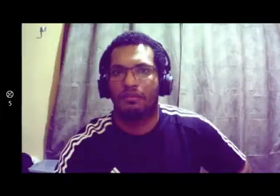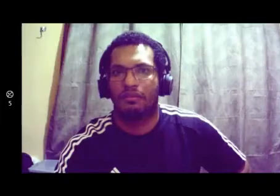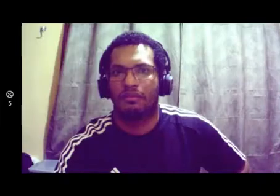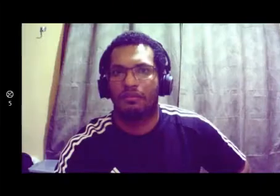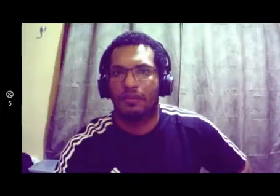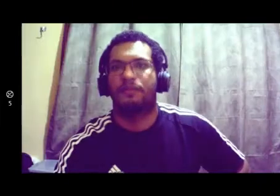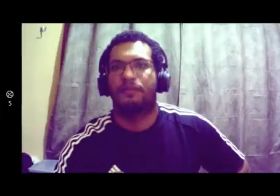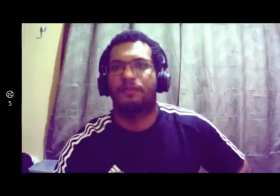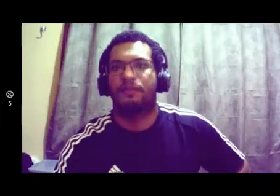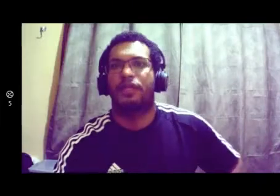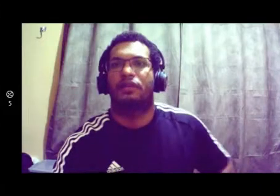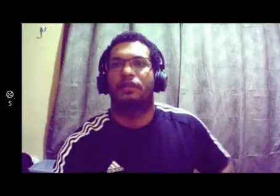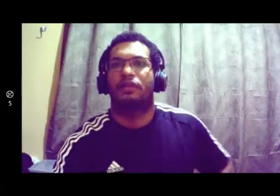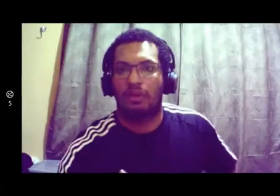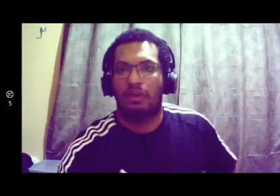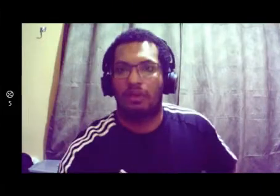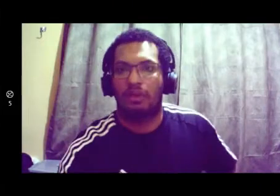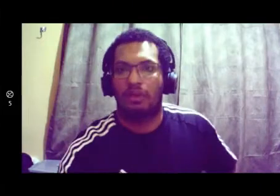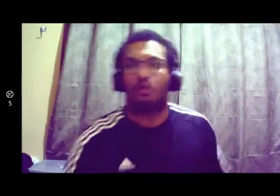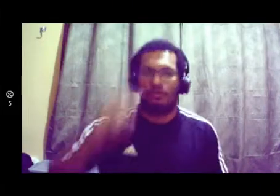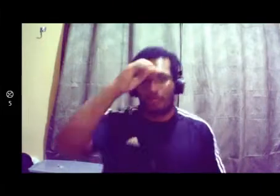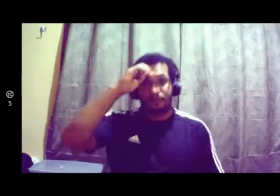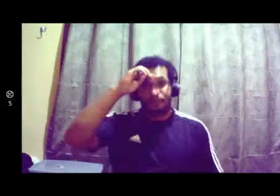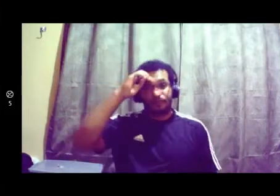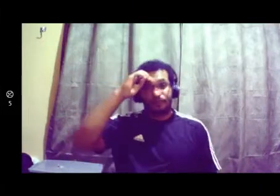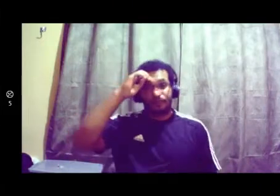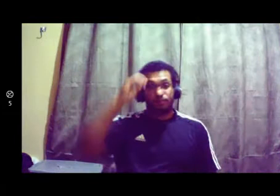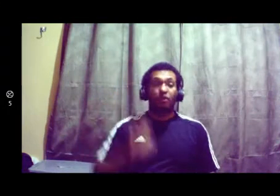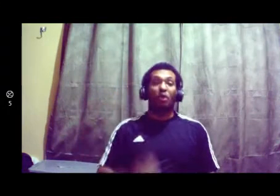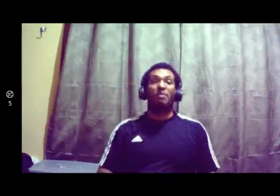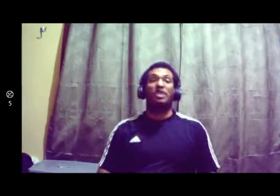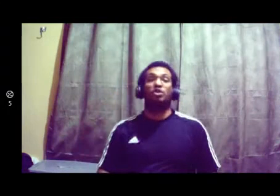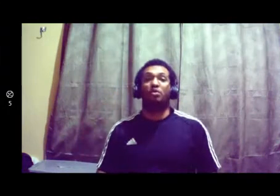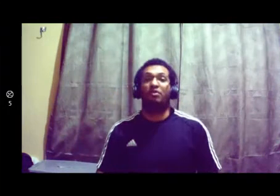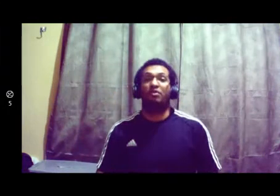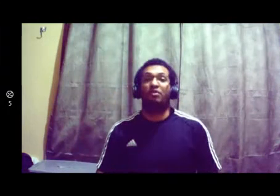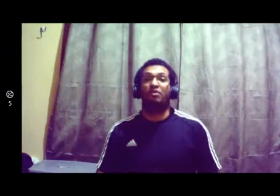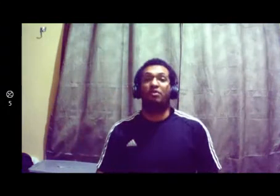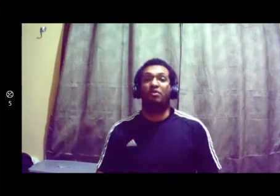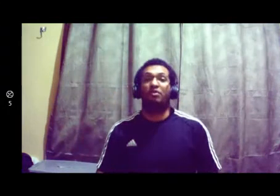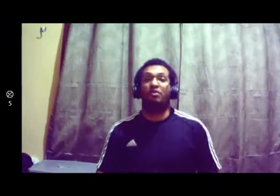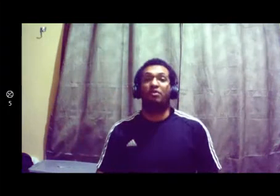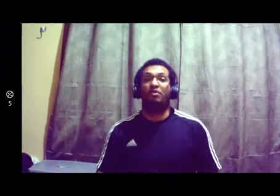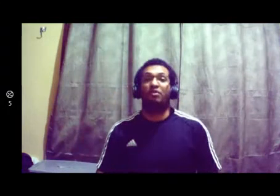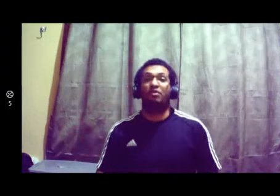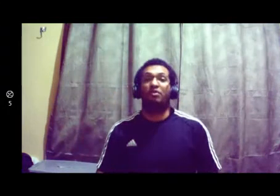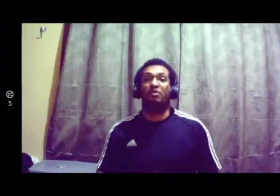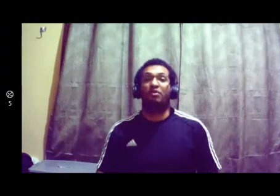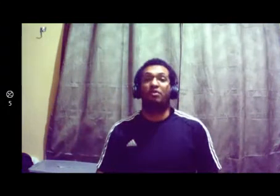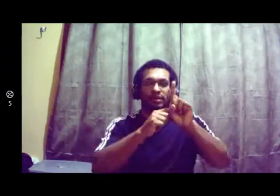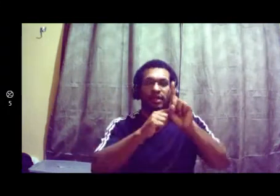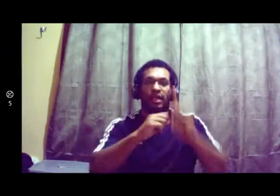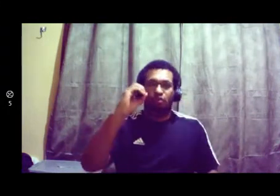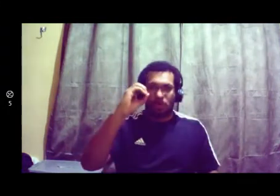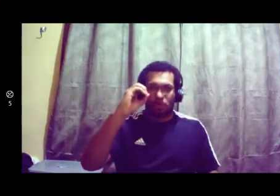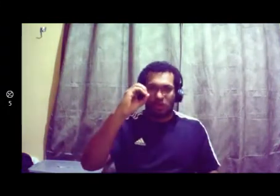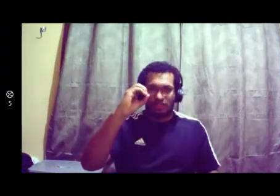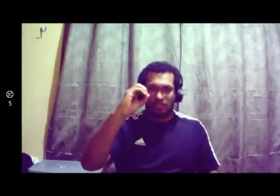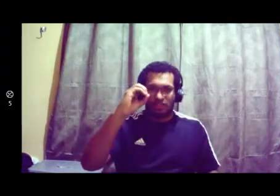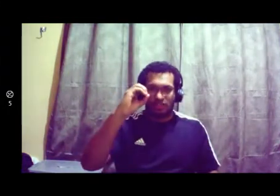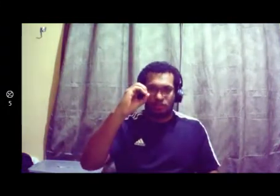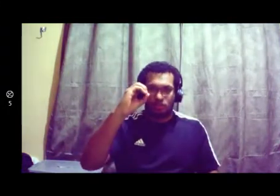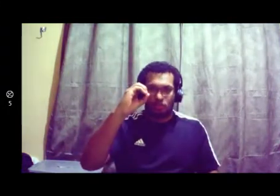Tá. Mês de outubro, então. Ah, o mês de outubro, não falei. O mês de outubro você faz o quê? Mês. Faz